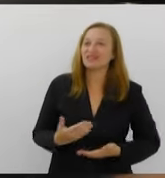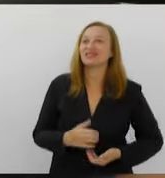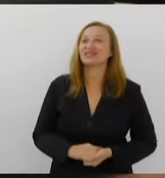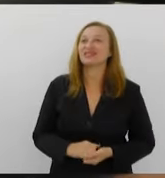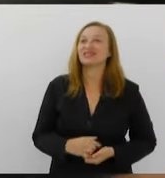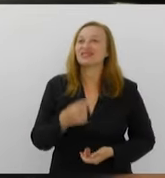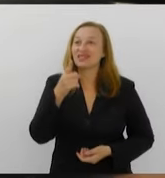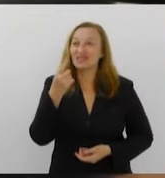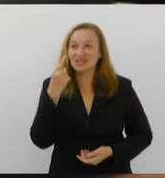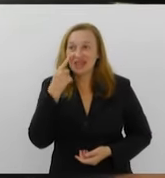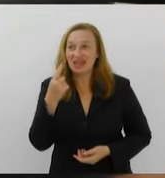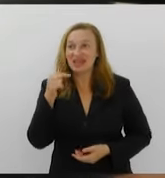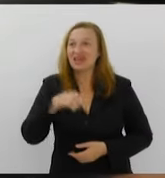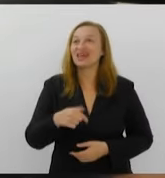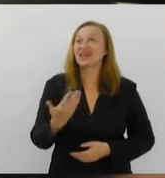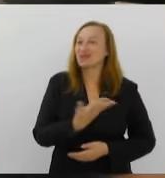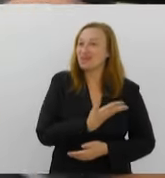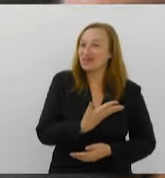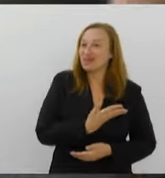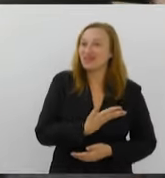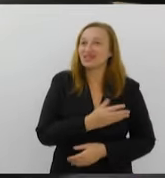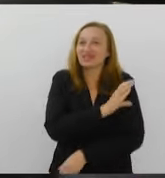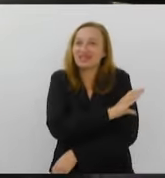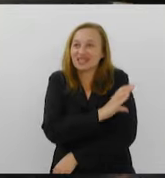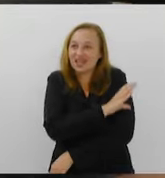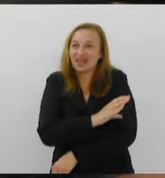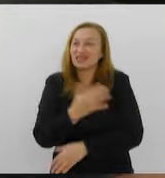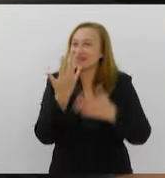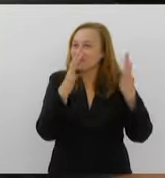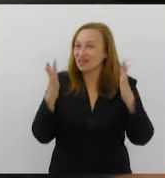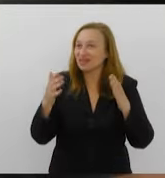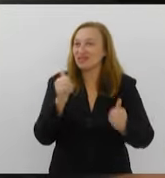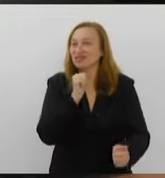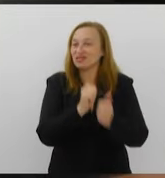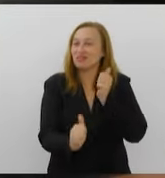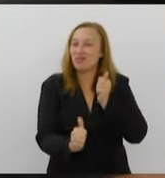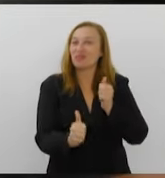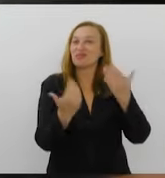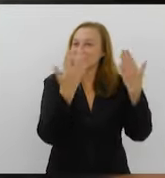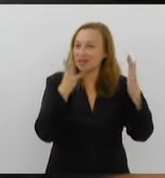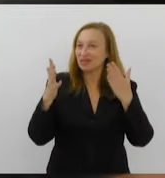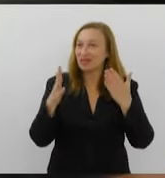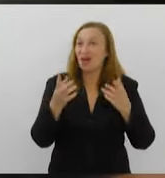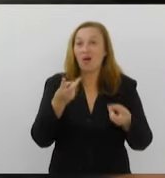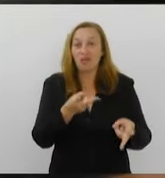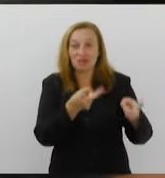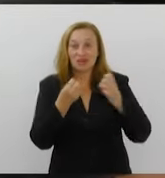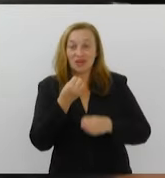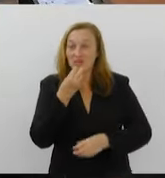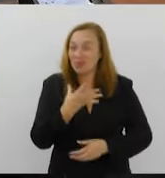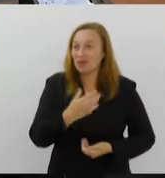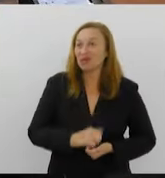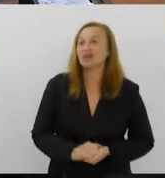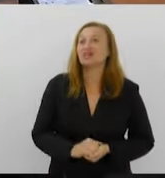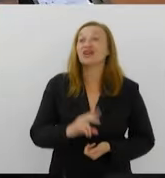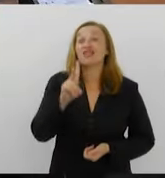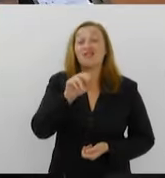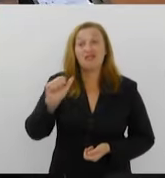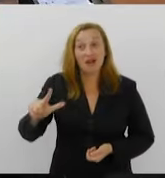vê-lo aqui, meu Valeu. Conterrâneo de Campos. Brilhantou o nosso futebol. Obrigado. Bela observação. Deputado